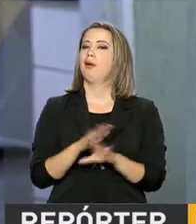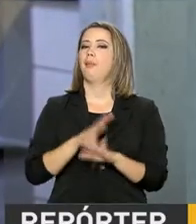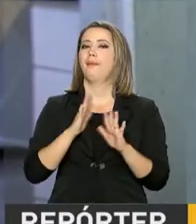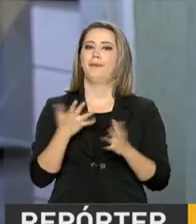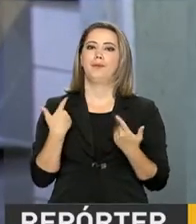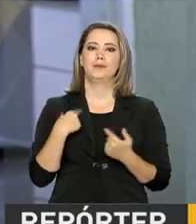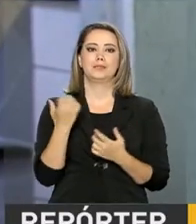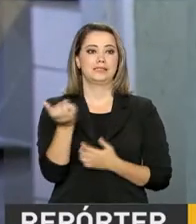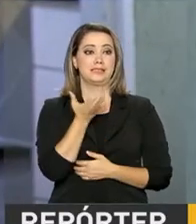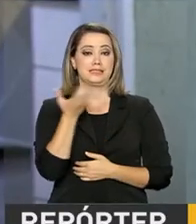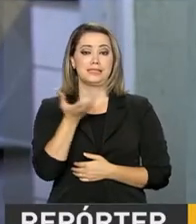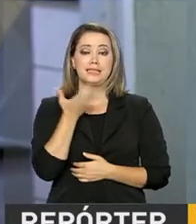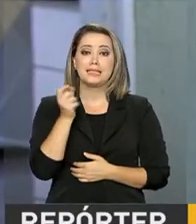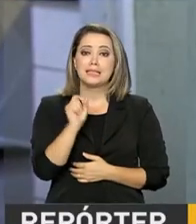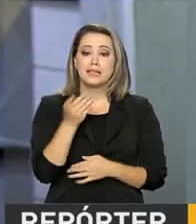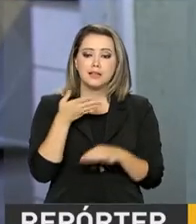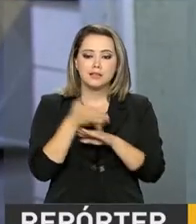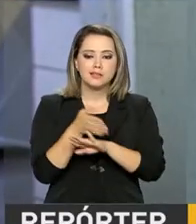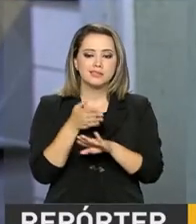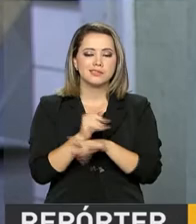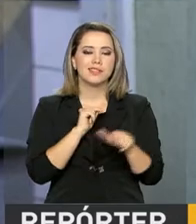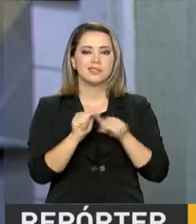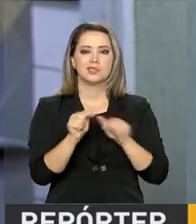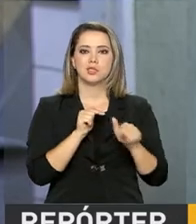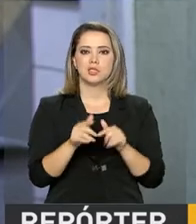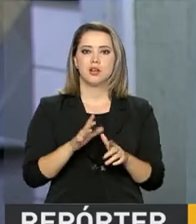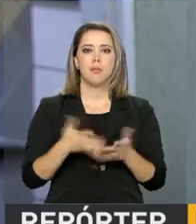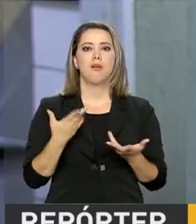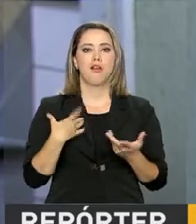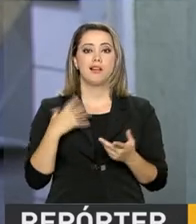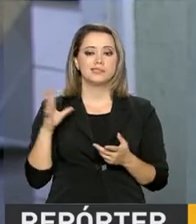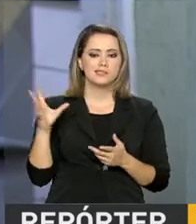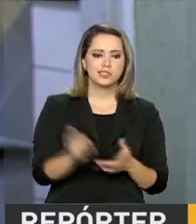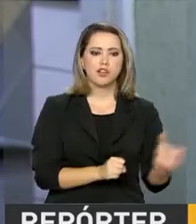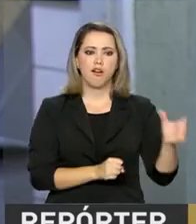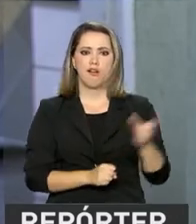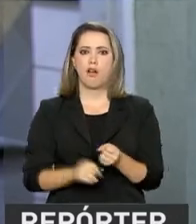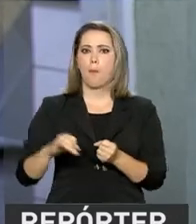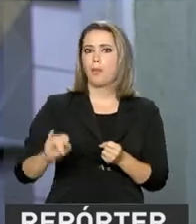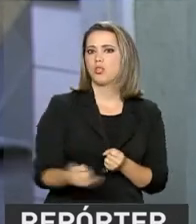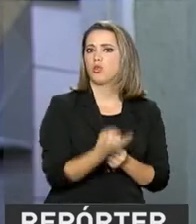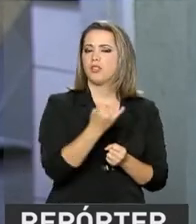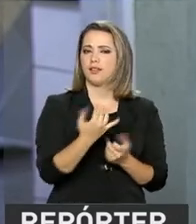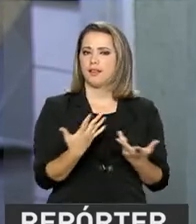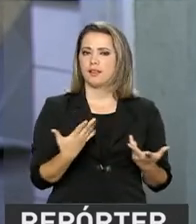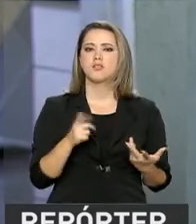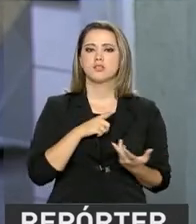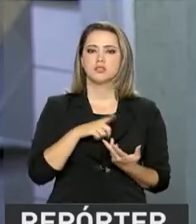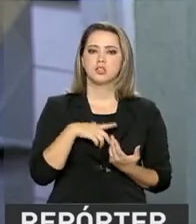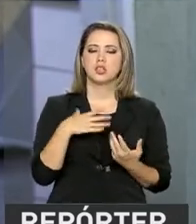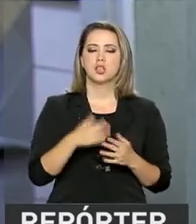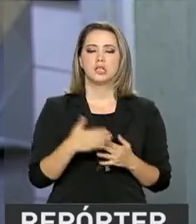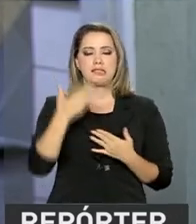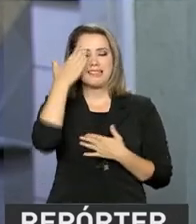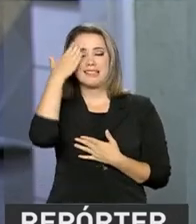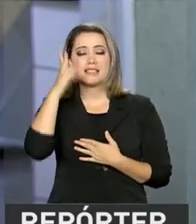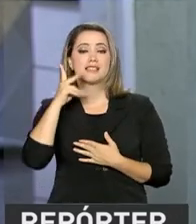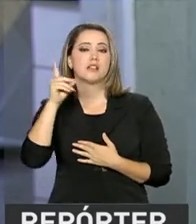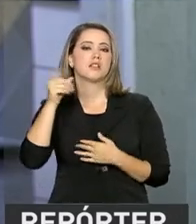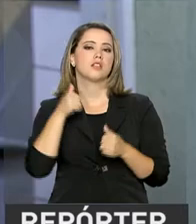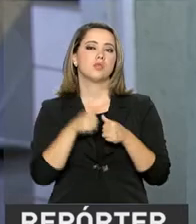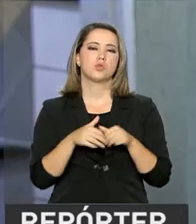de de entrar no trabalho com gás e agarrar a oportunidade que tem vazado outra instituição que eu